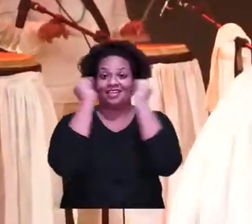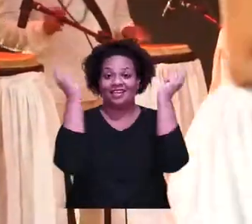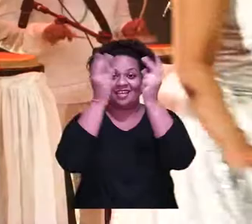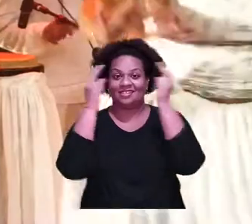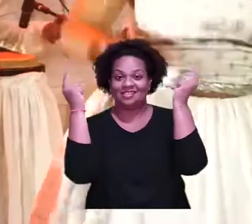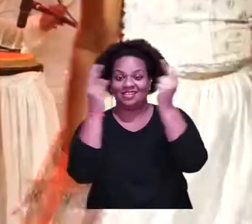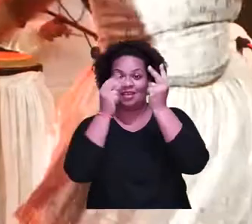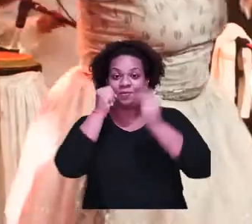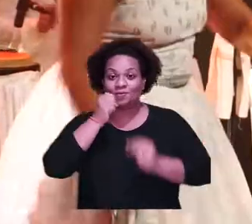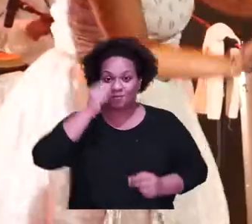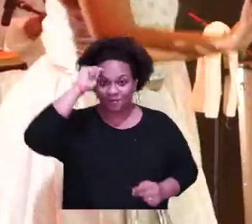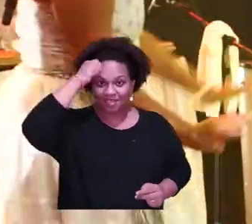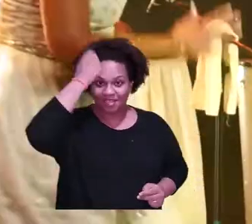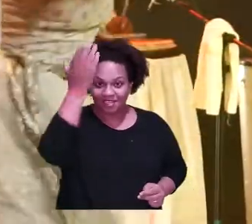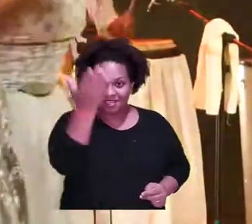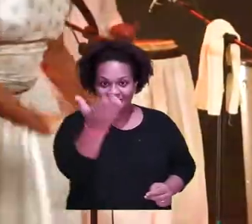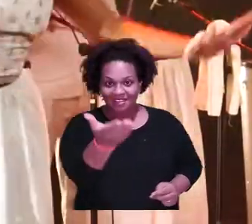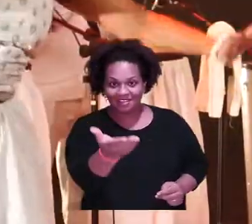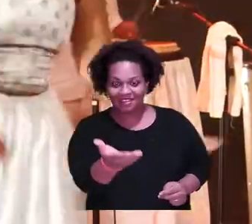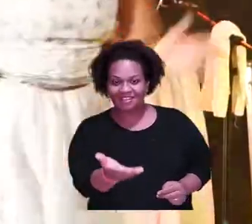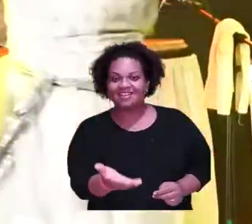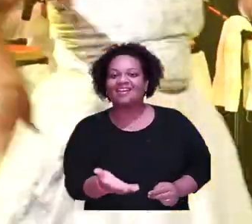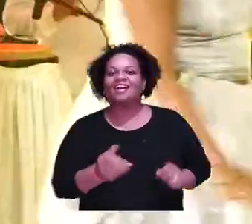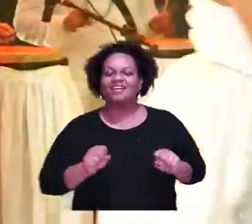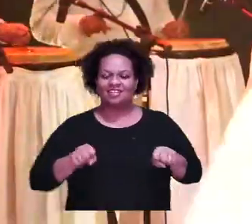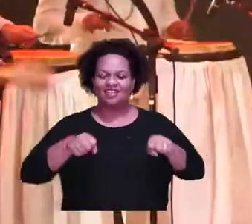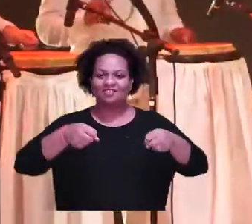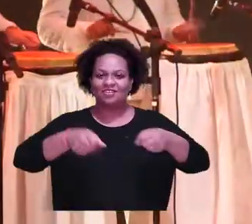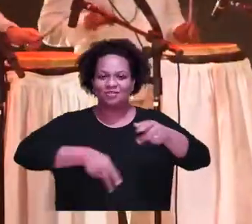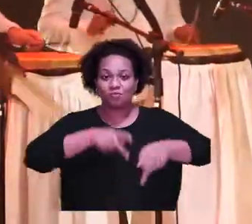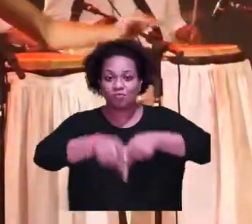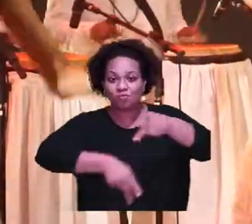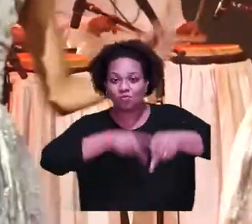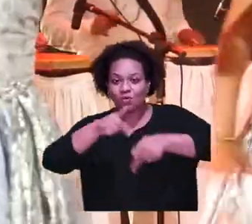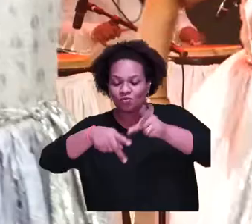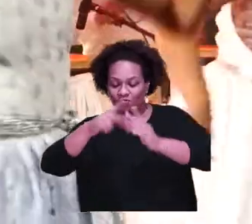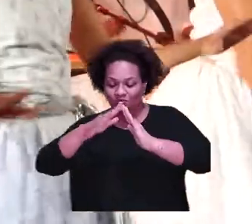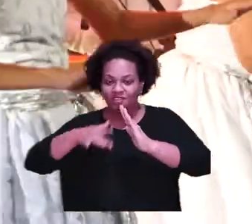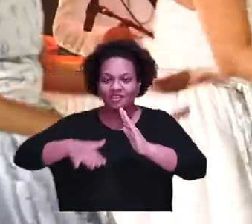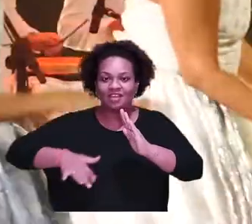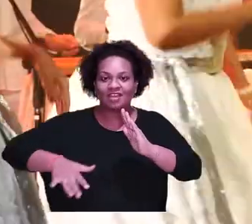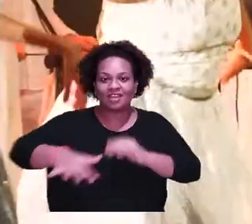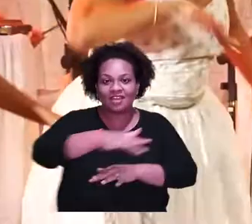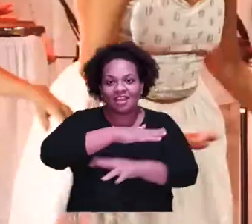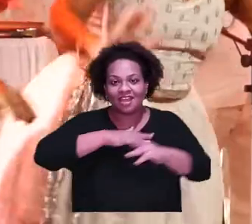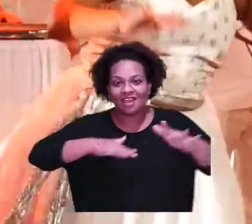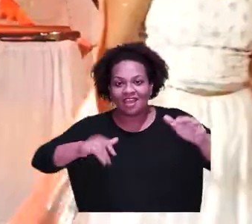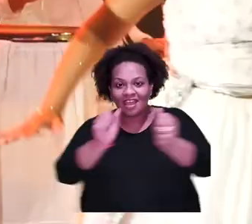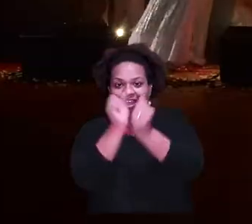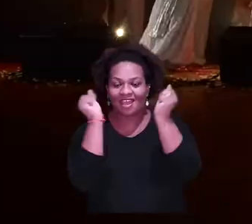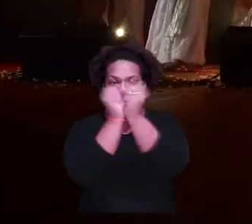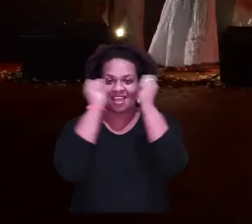e aí na semana que a mulher frente aqui tá diferente de vender o povo de terreiro defender o povo